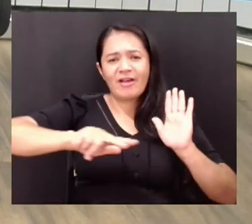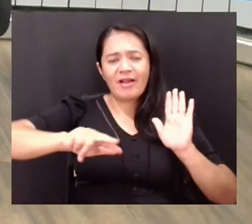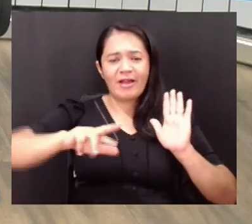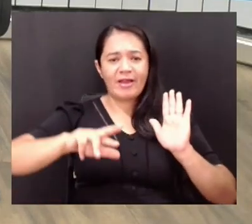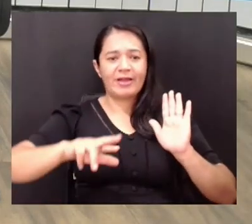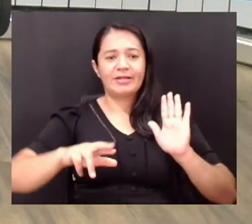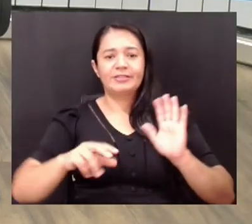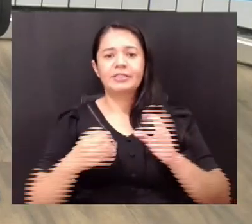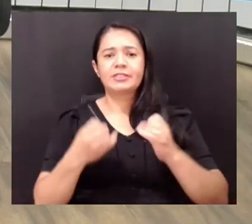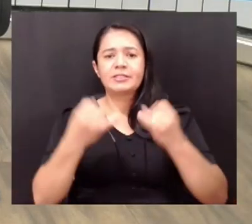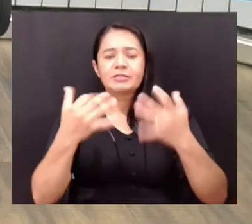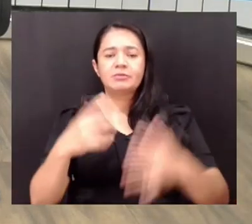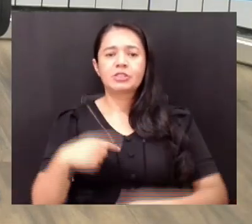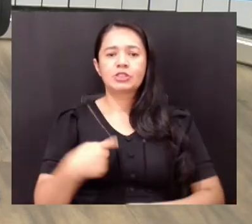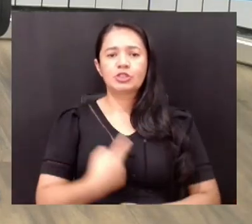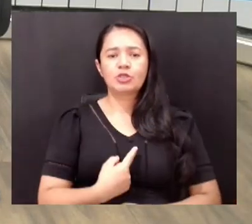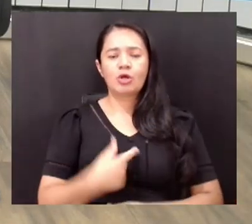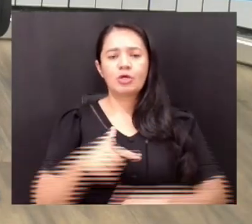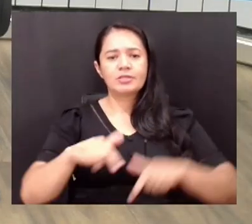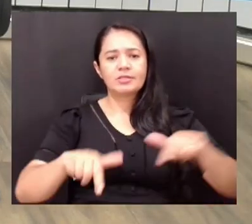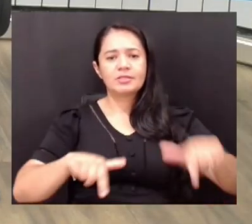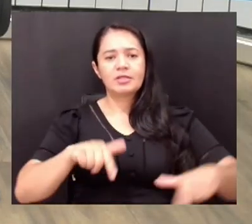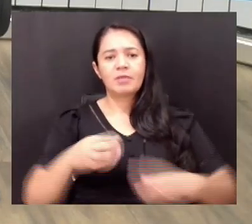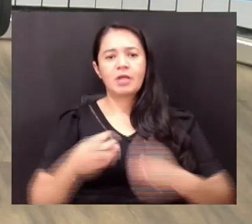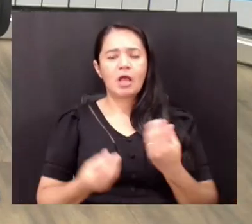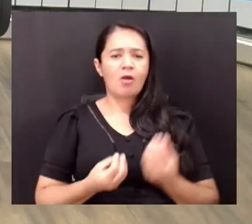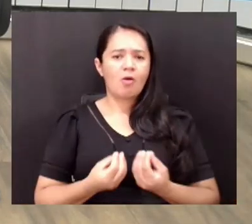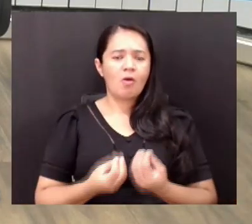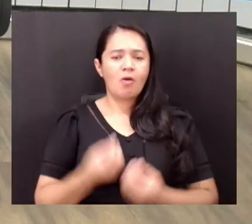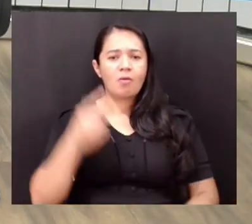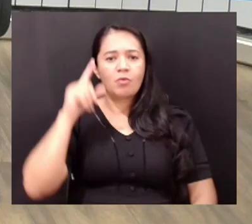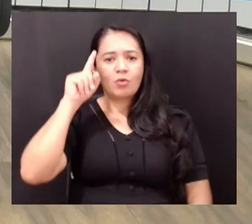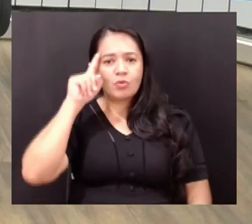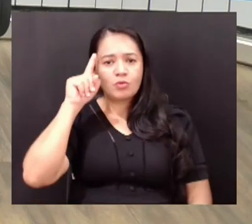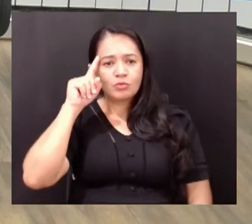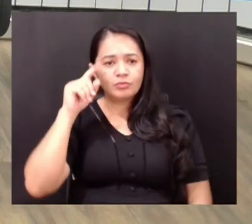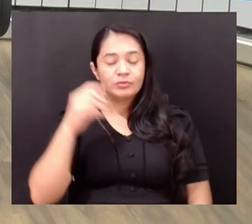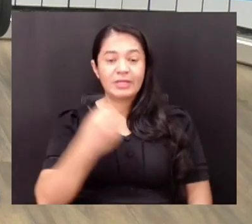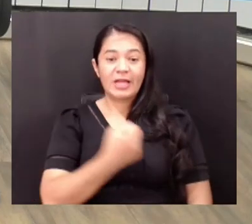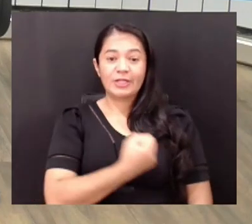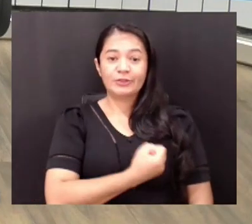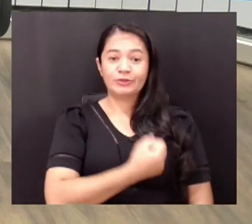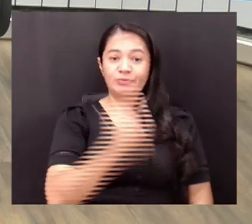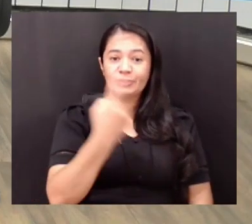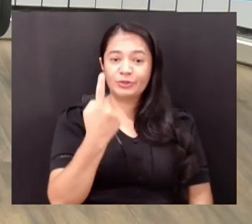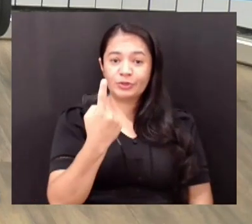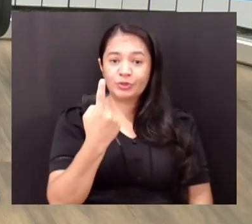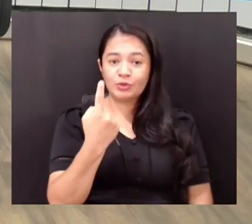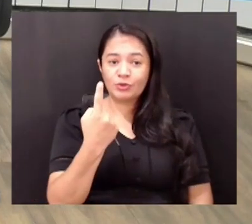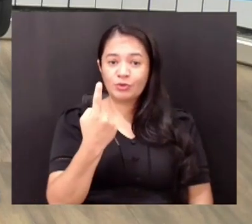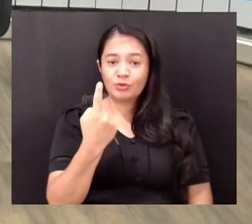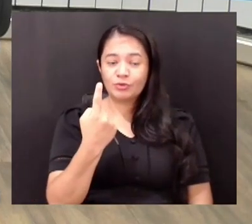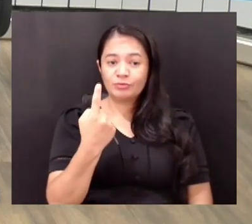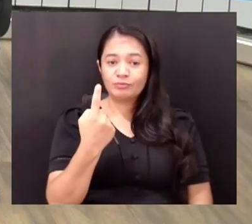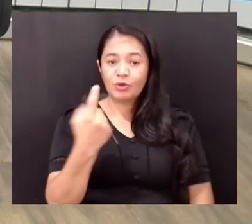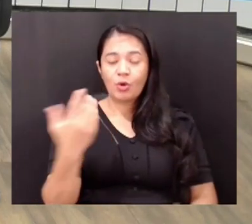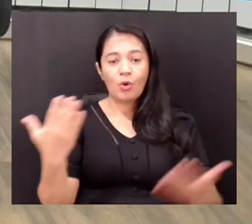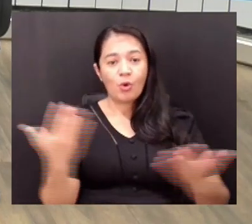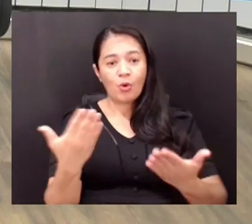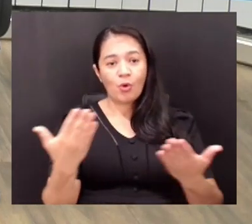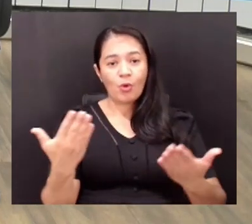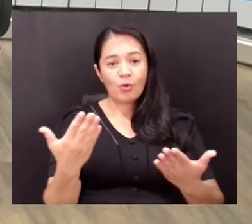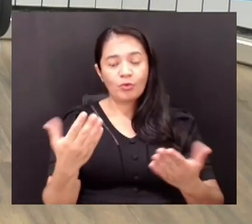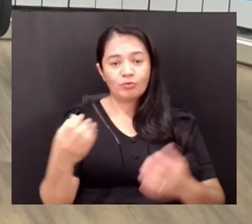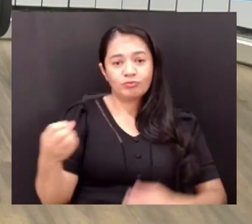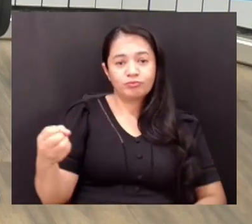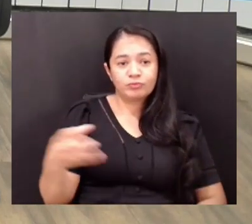devemos trabalhar no nosso dia a dia, e a número 1 passa por uma atualização em meados do ano